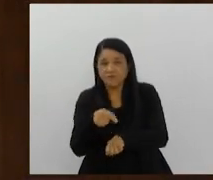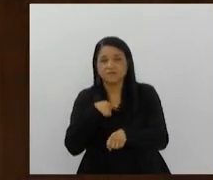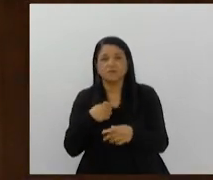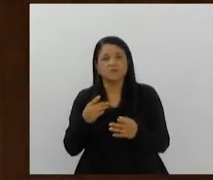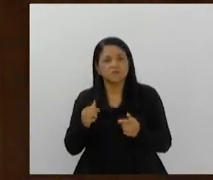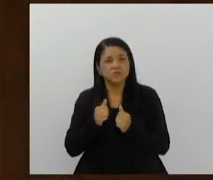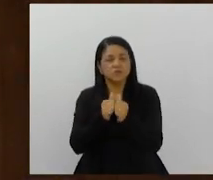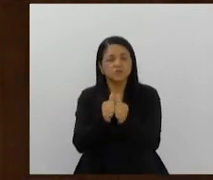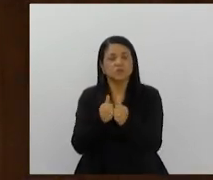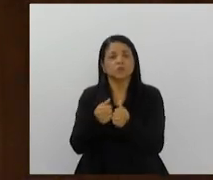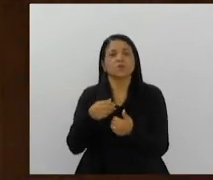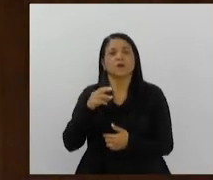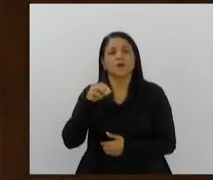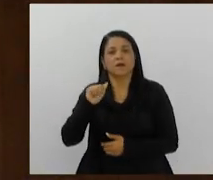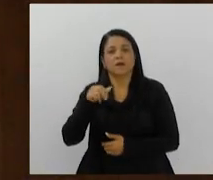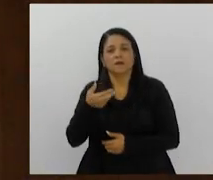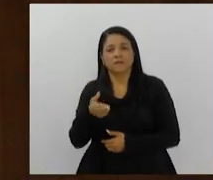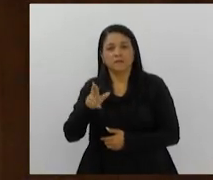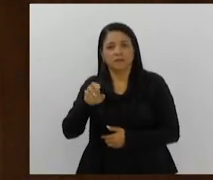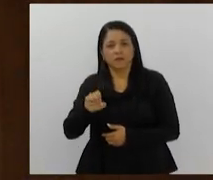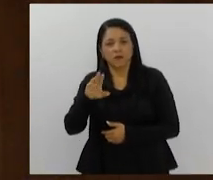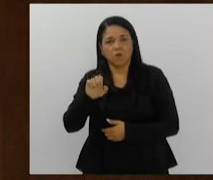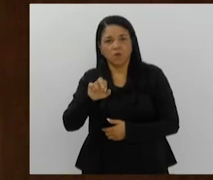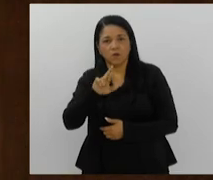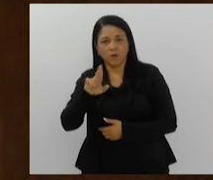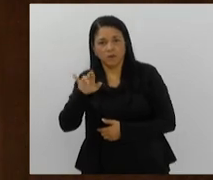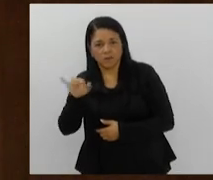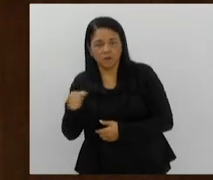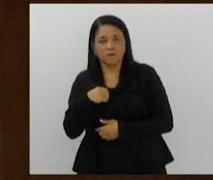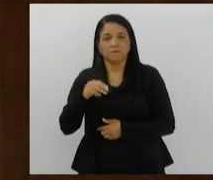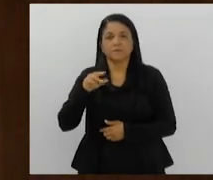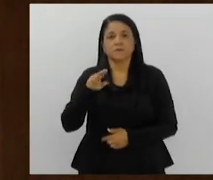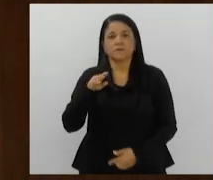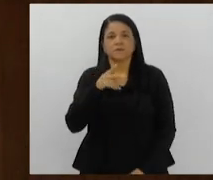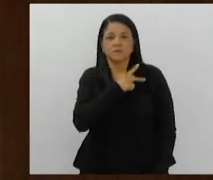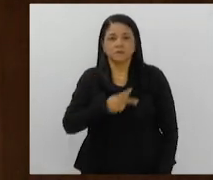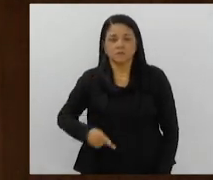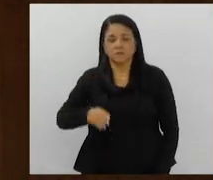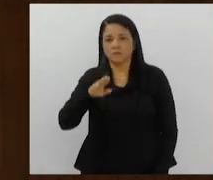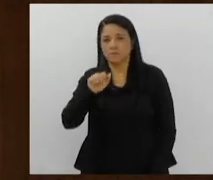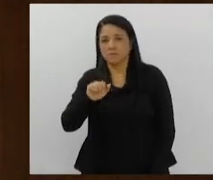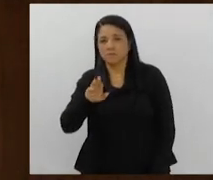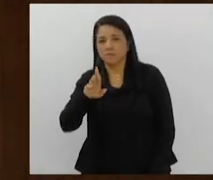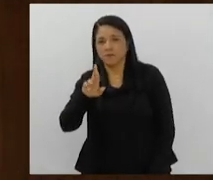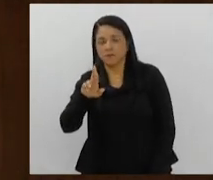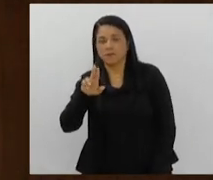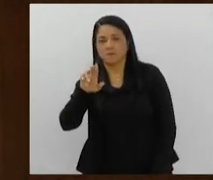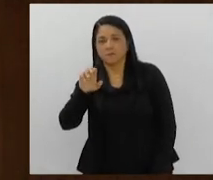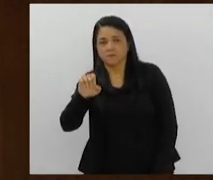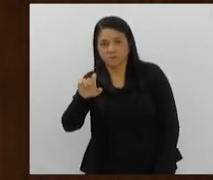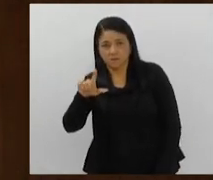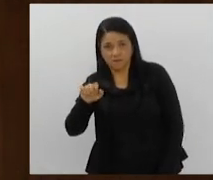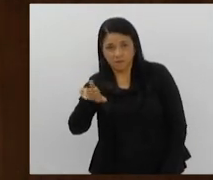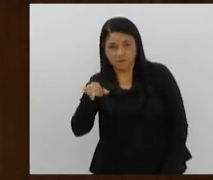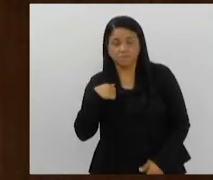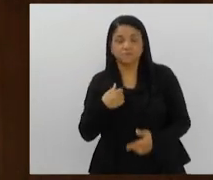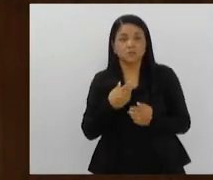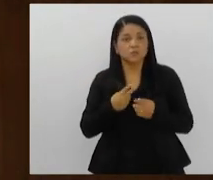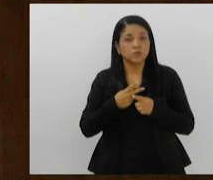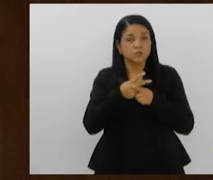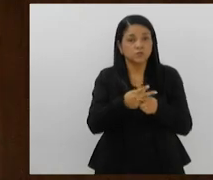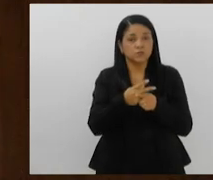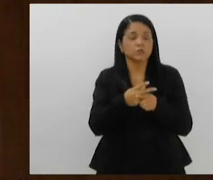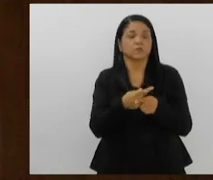André Correia, com o presidente Rodrigo Bacelar, para buscarmos um entendimento com o governo do Estado a esse verdadeiro absurdo que